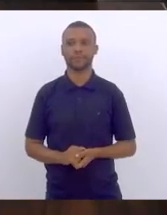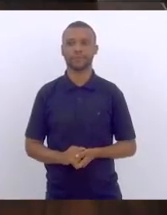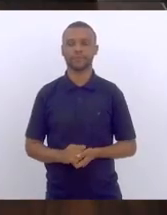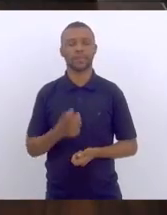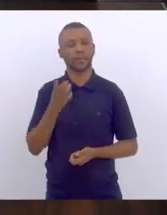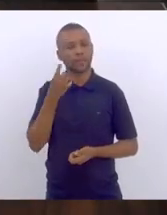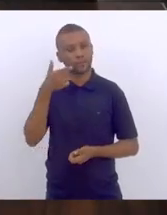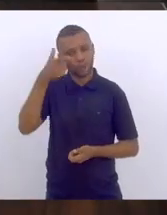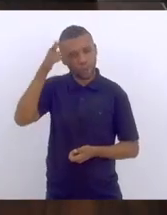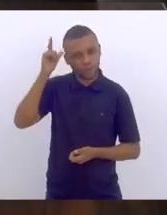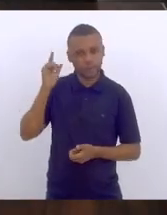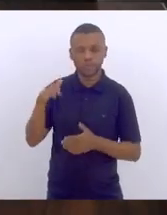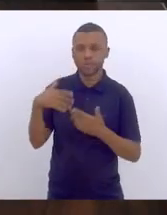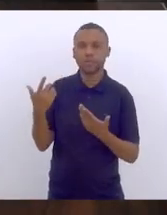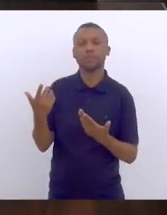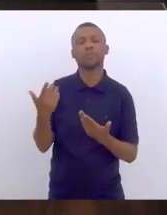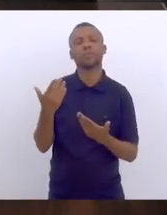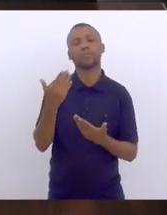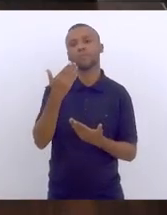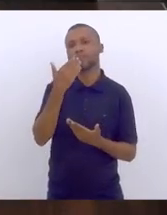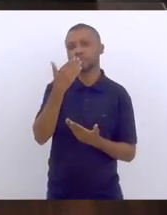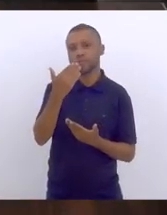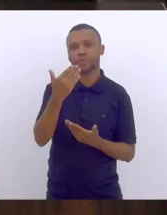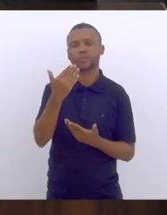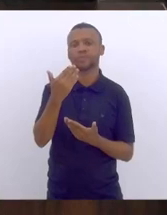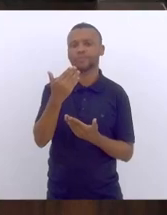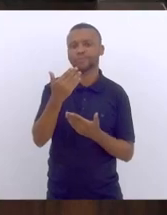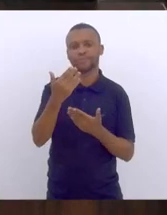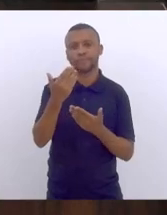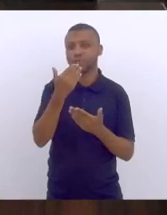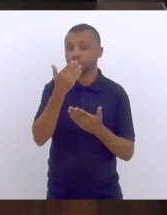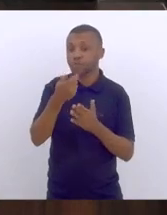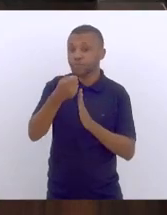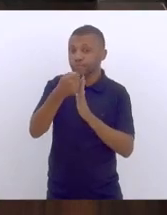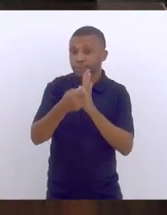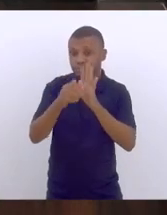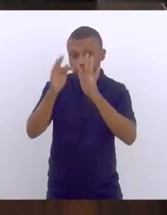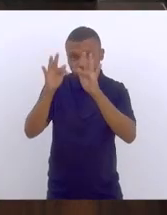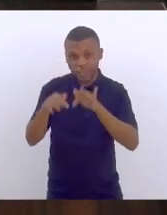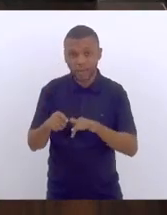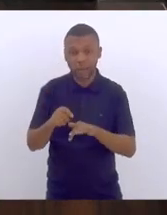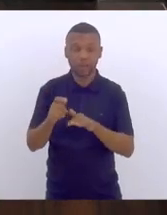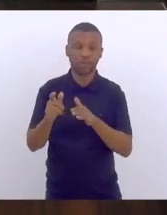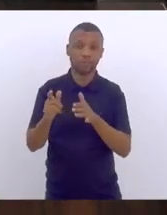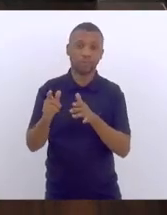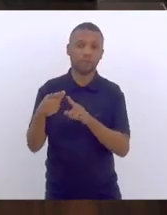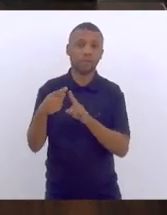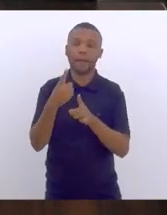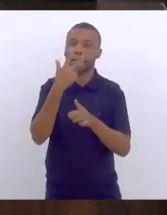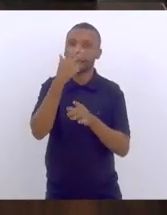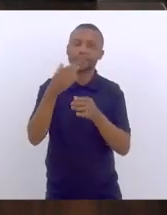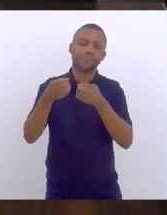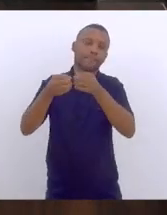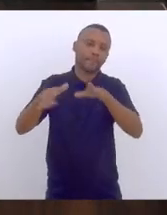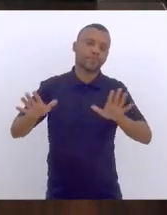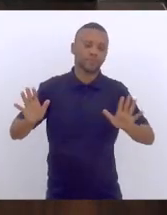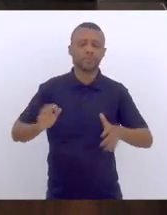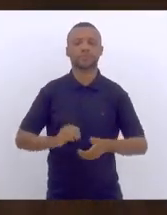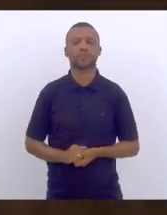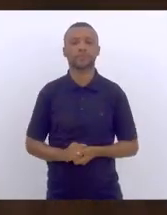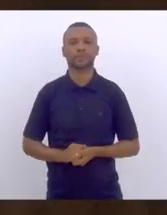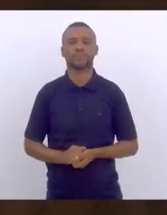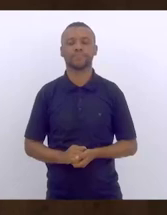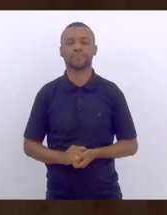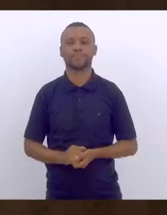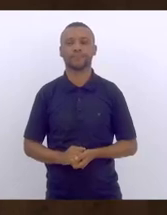Deputado Luiz, conseguindo substitutivo sem forma final, porque aí eu prejudico. Você. Tá bom. Tá?